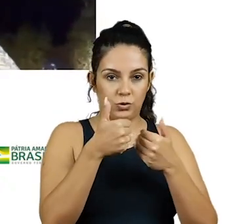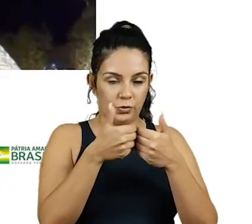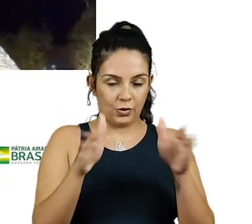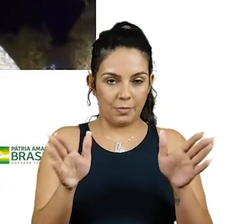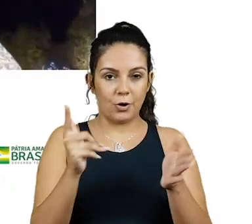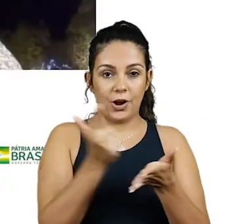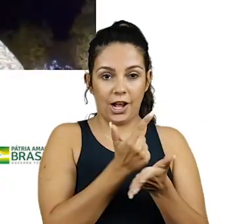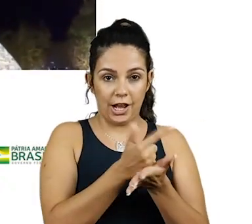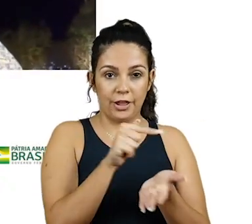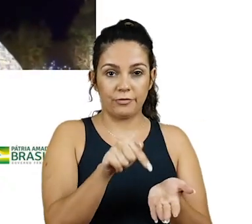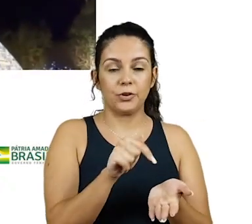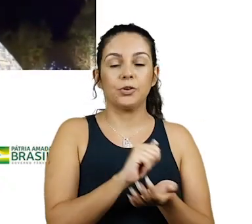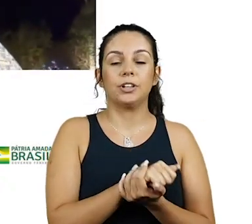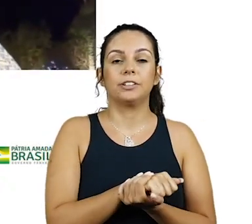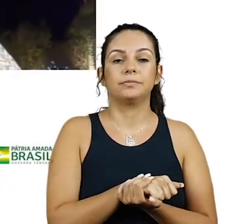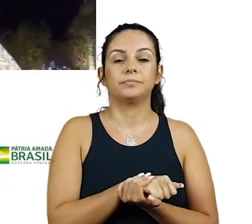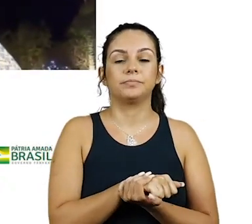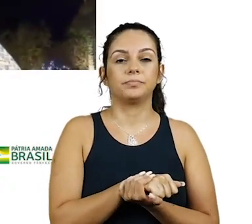abre o livro